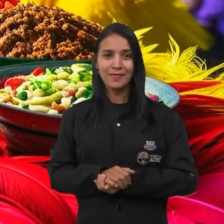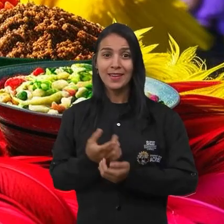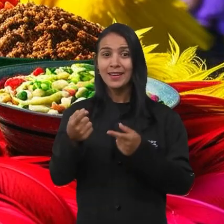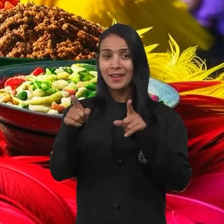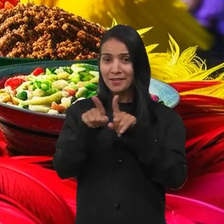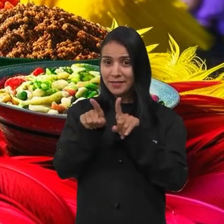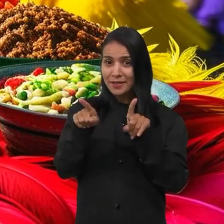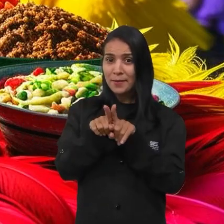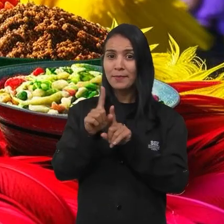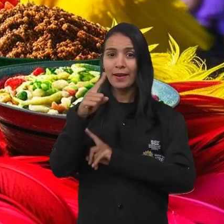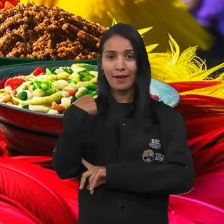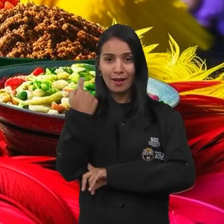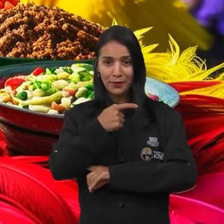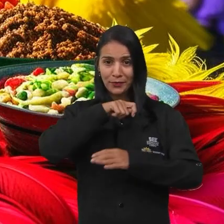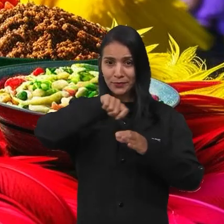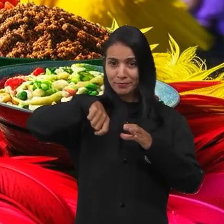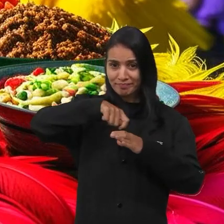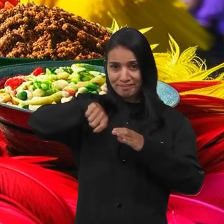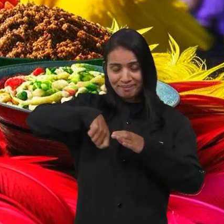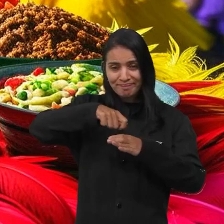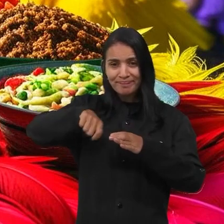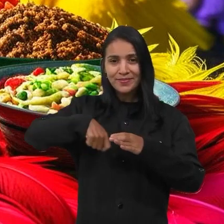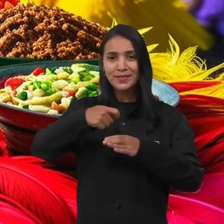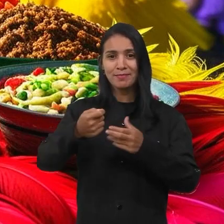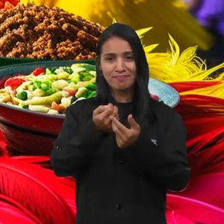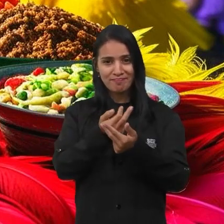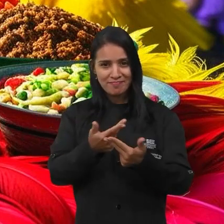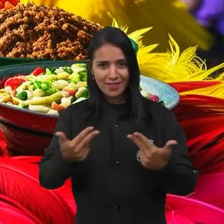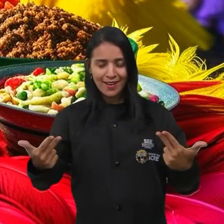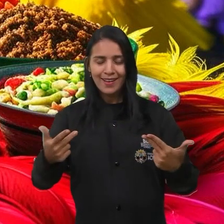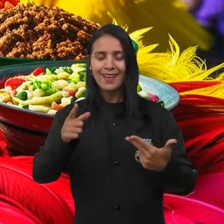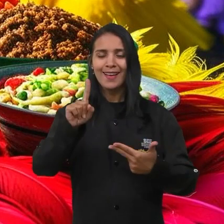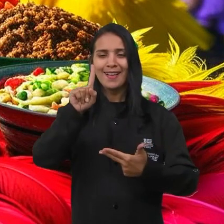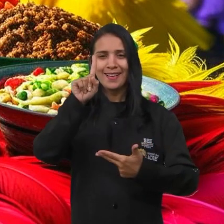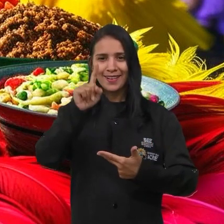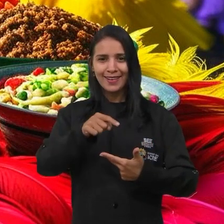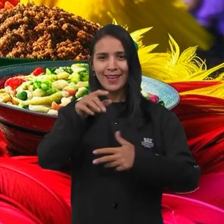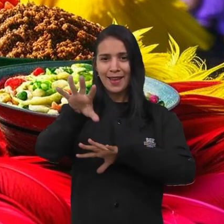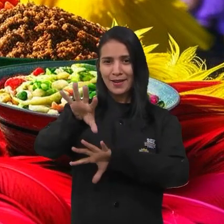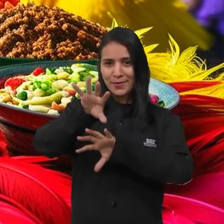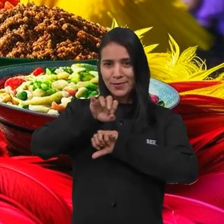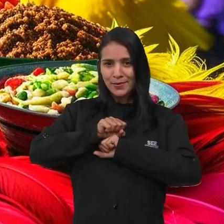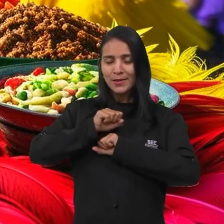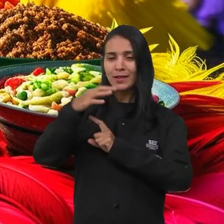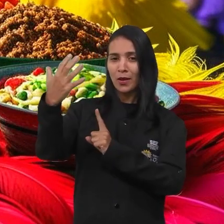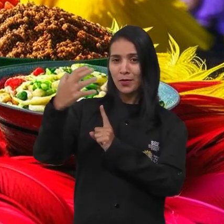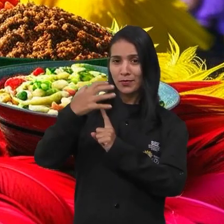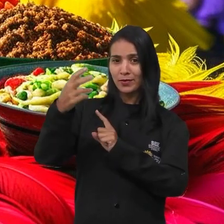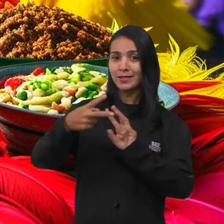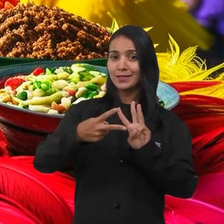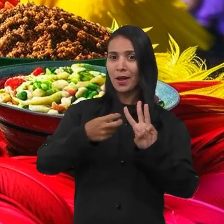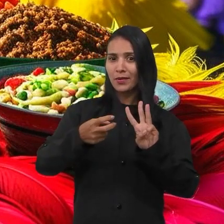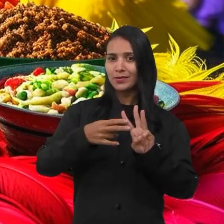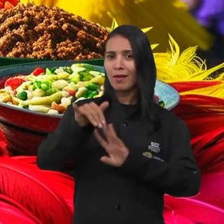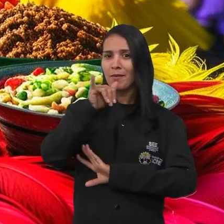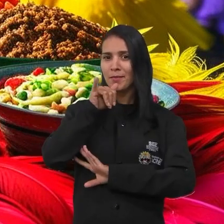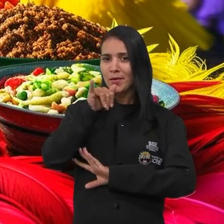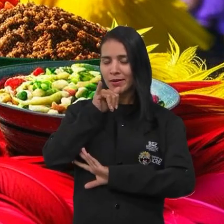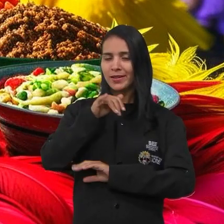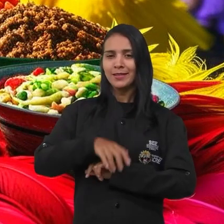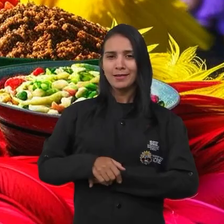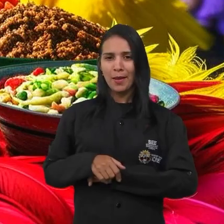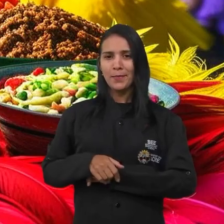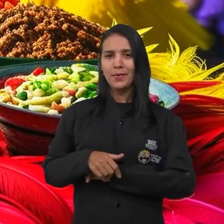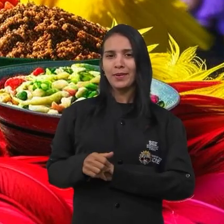origem indígena, que a gente pode citar alimentação à base de mandioca, como é o caso da farinha.